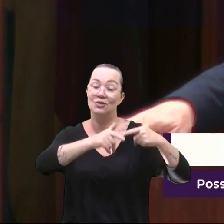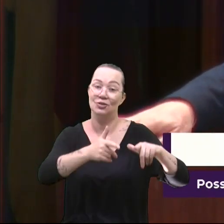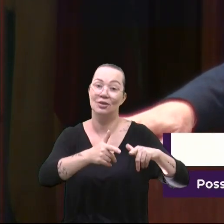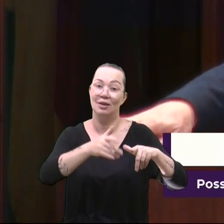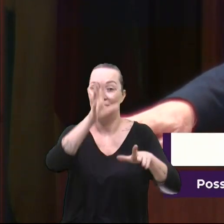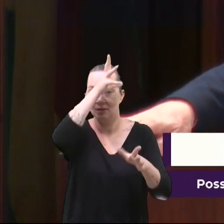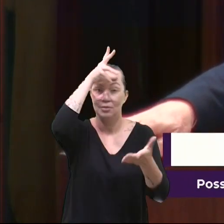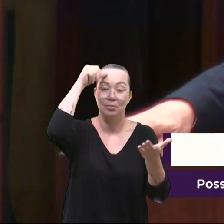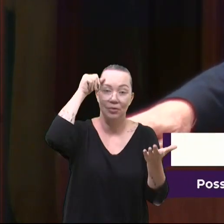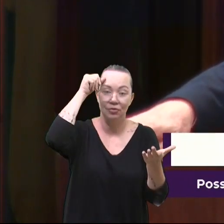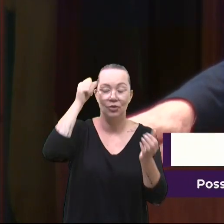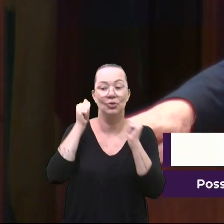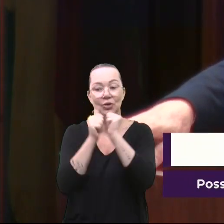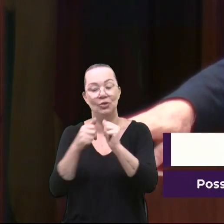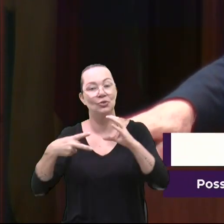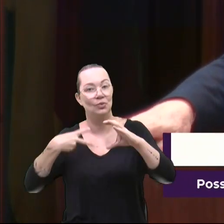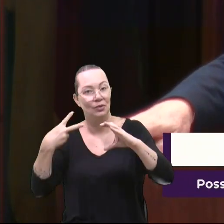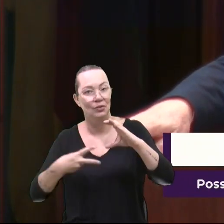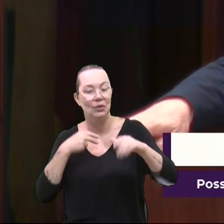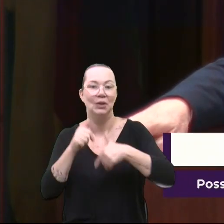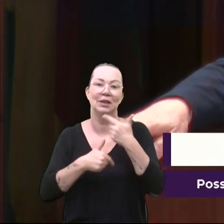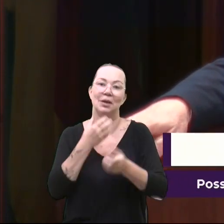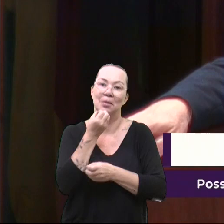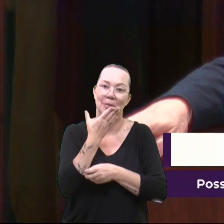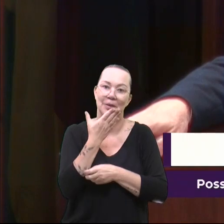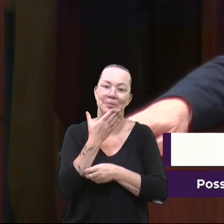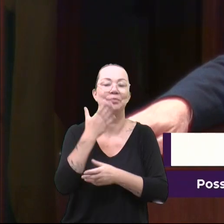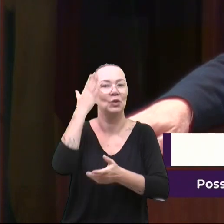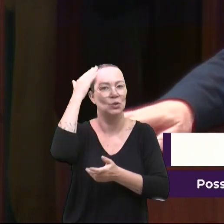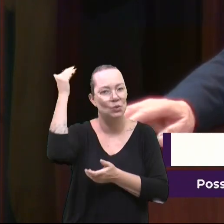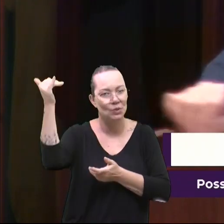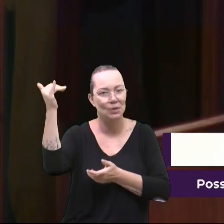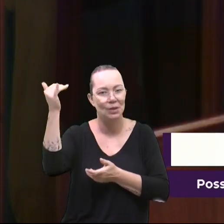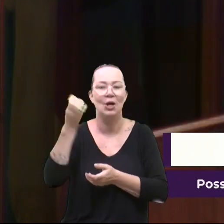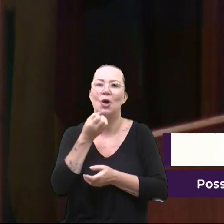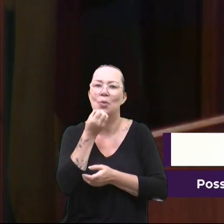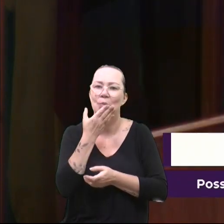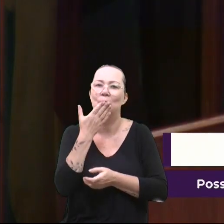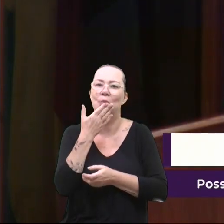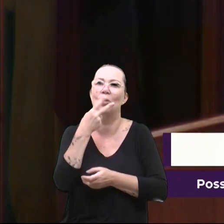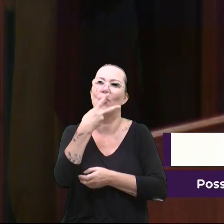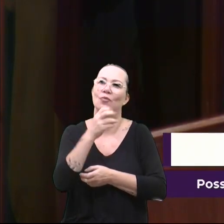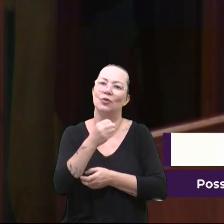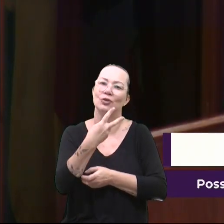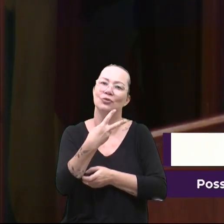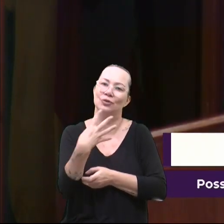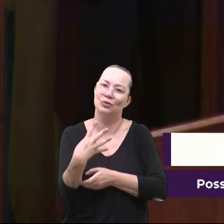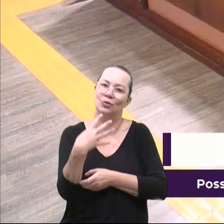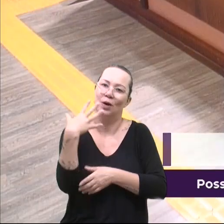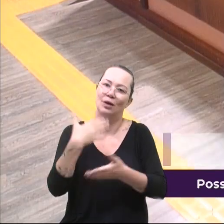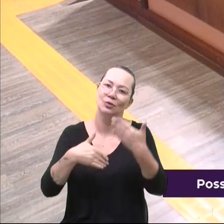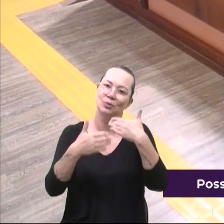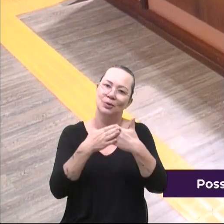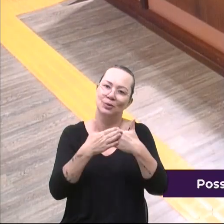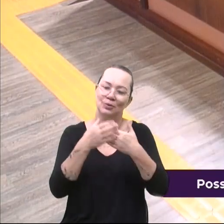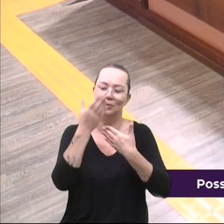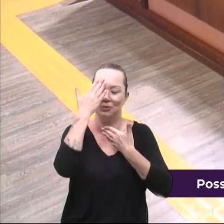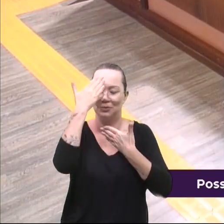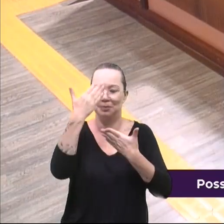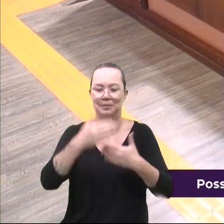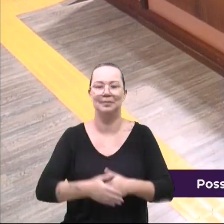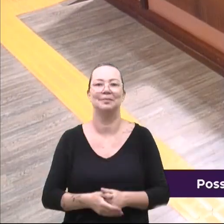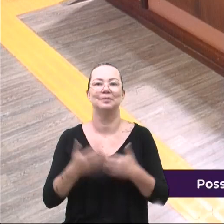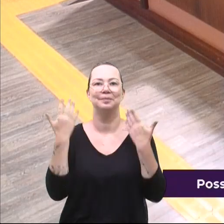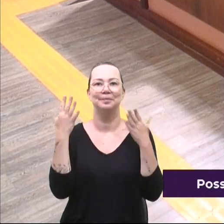Poder Legislativo de Caxias do Sul. Muito sucesso, um bom 2024 a todos. Muito obrigado.